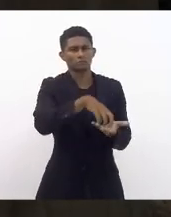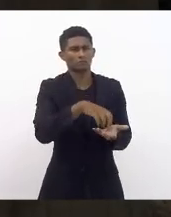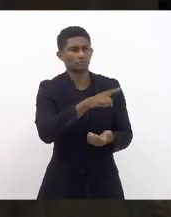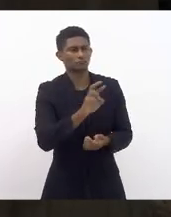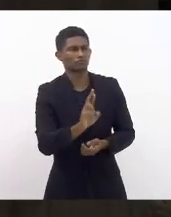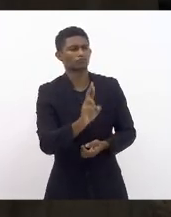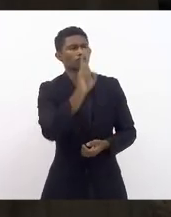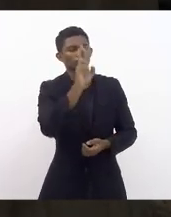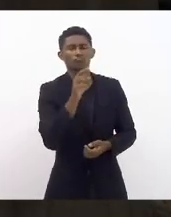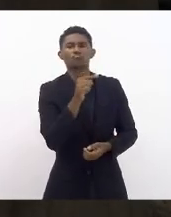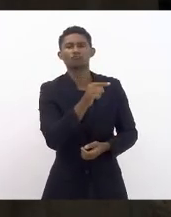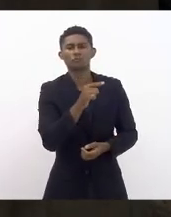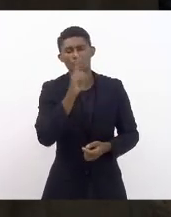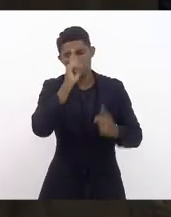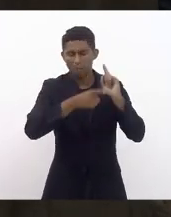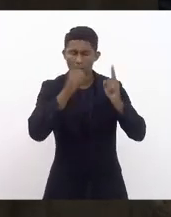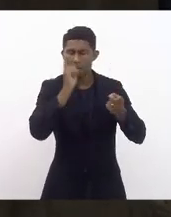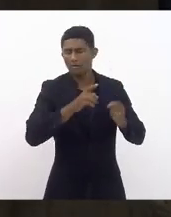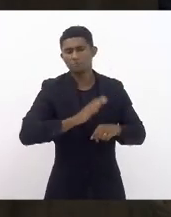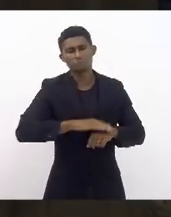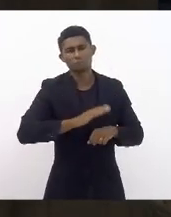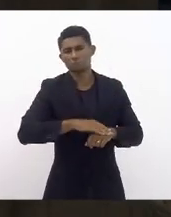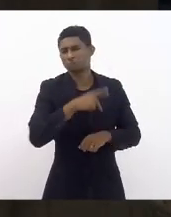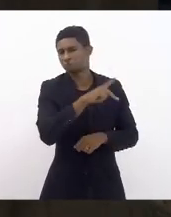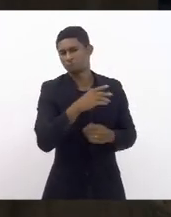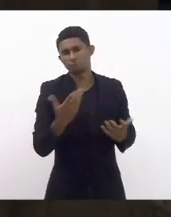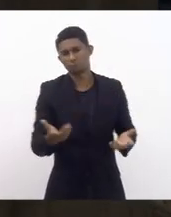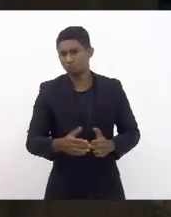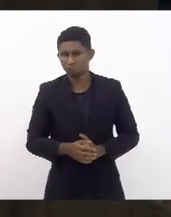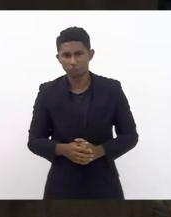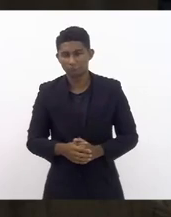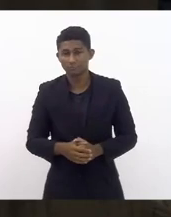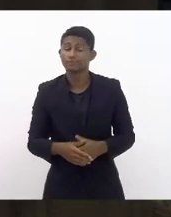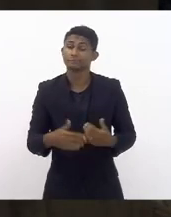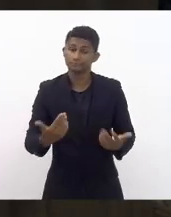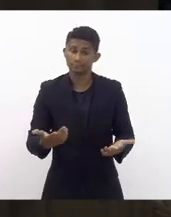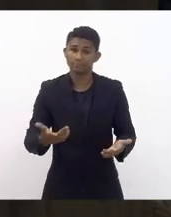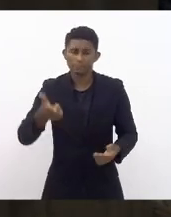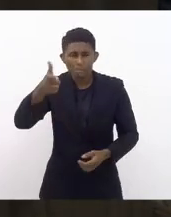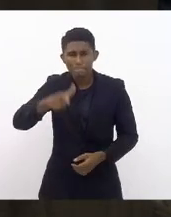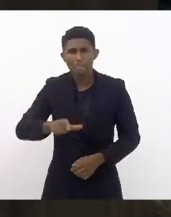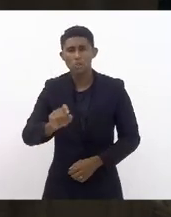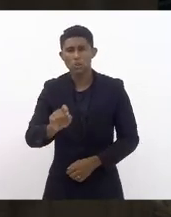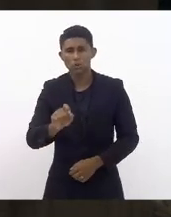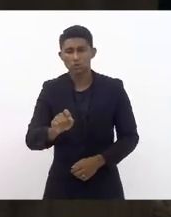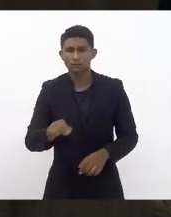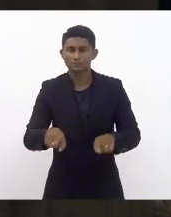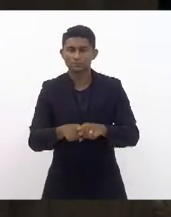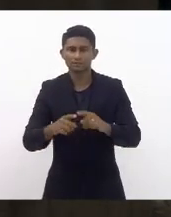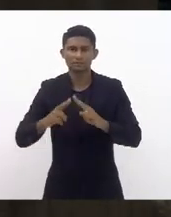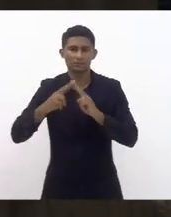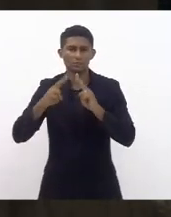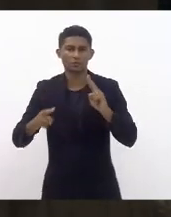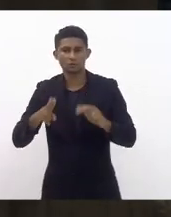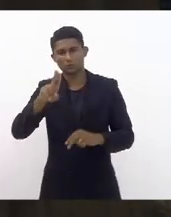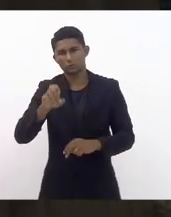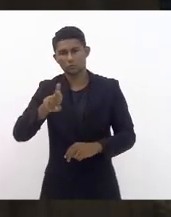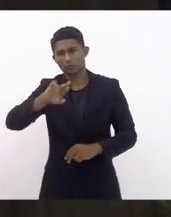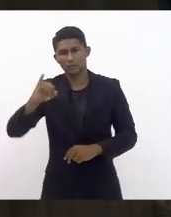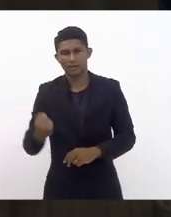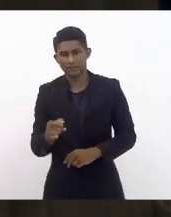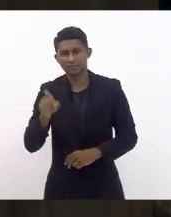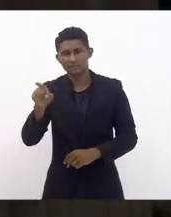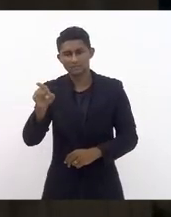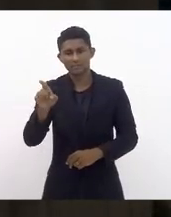época. Além do mais, senhor presidente, o campus da UERJ fará